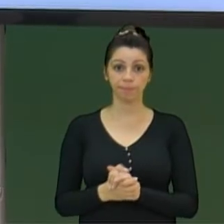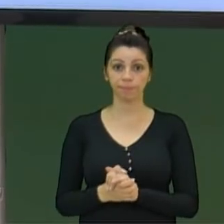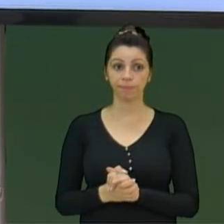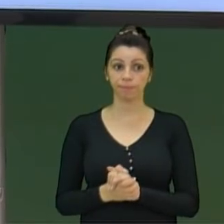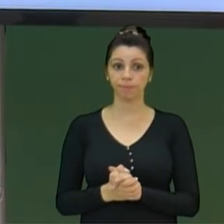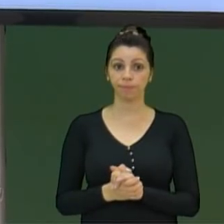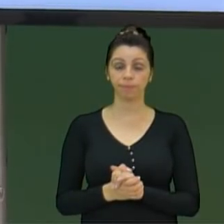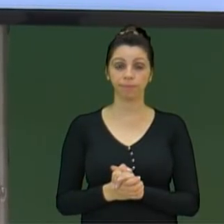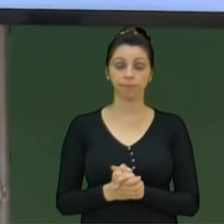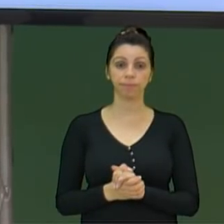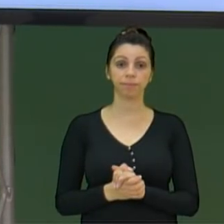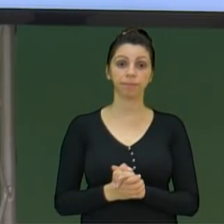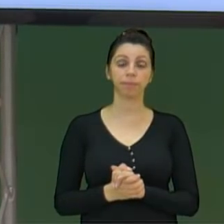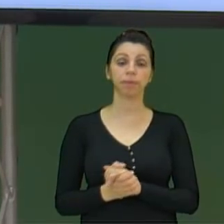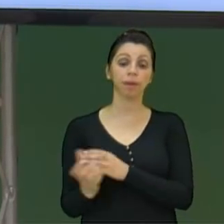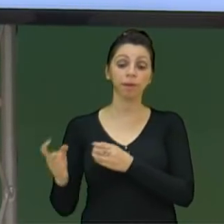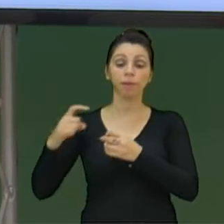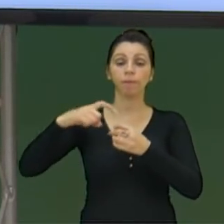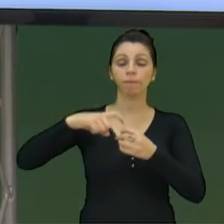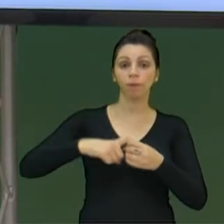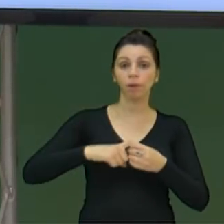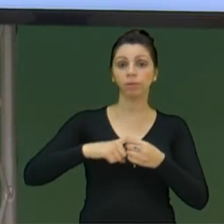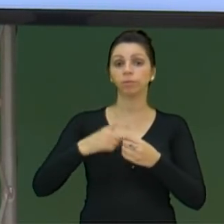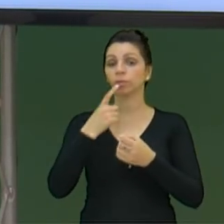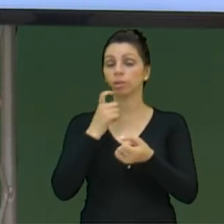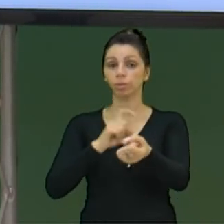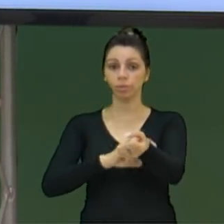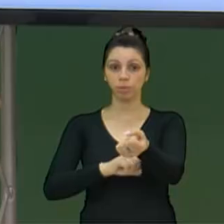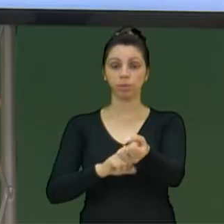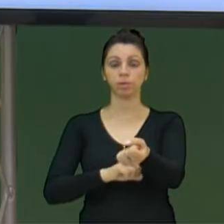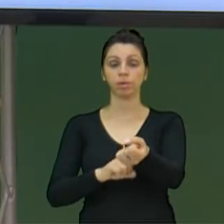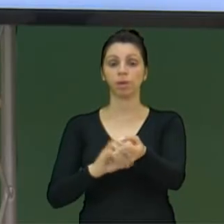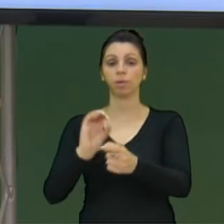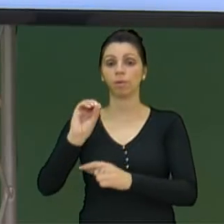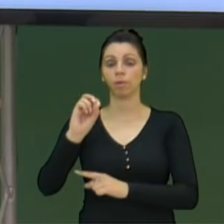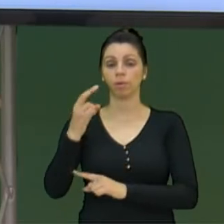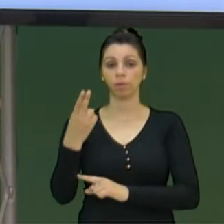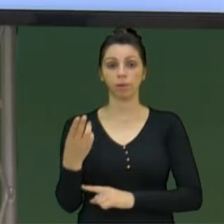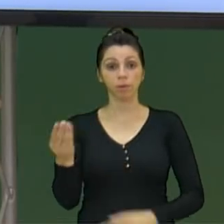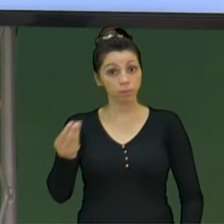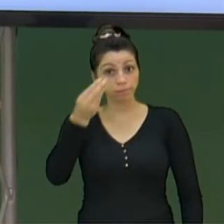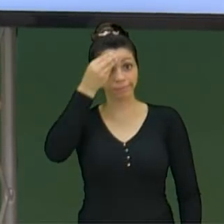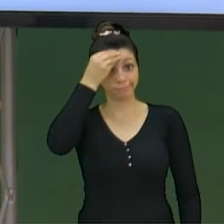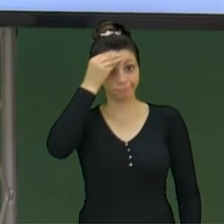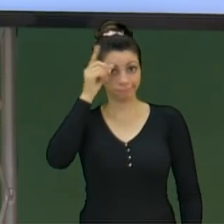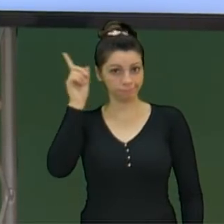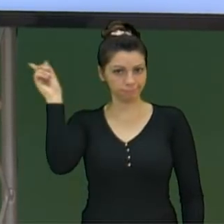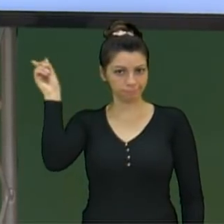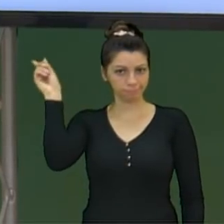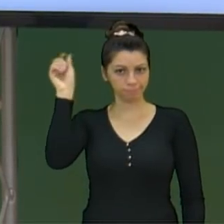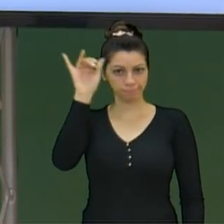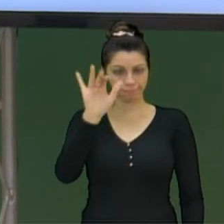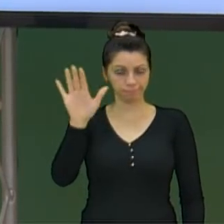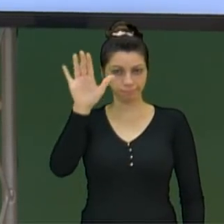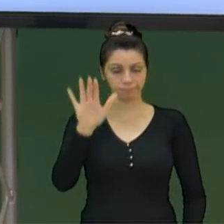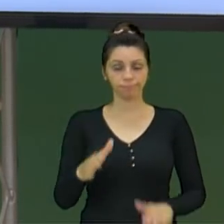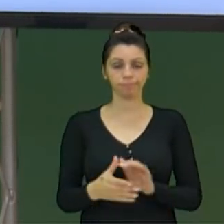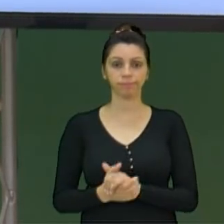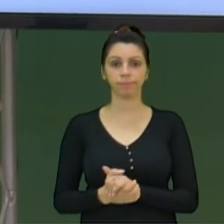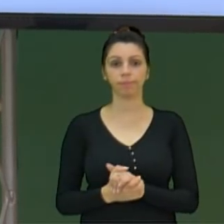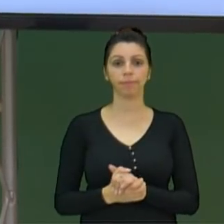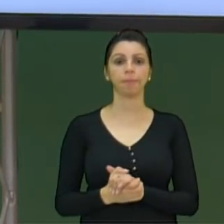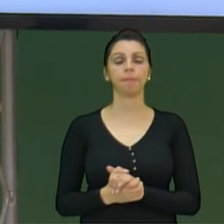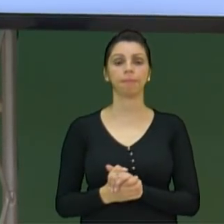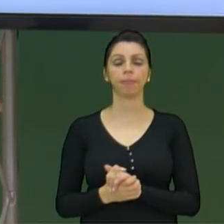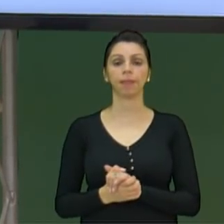né, nela a entrada desse sangue oxigenado, certo? Então, guarda bem aí na sua cabecinha. Lado direito do coração,